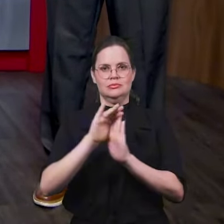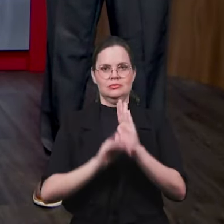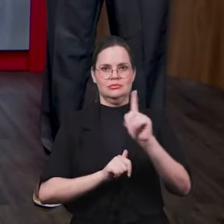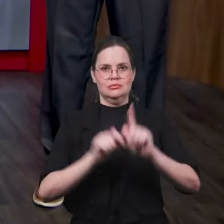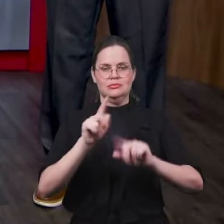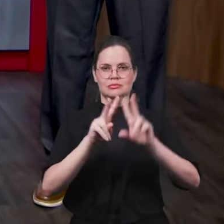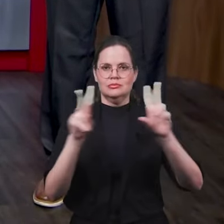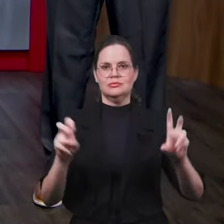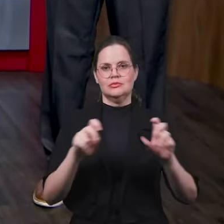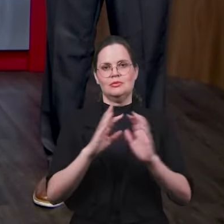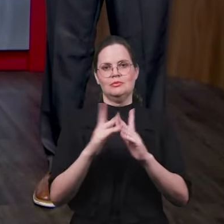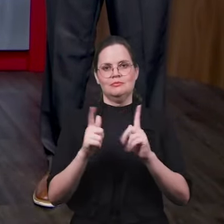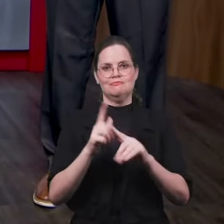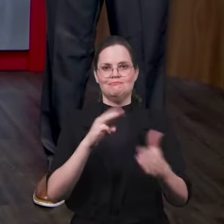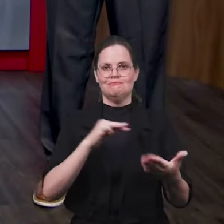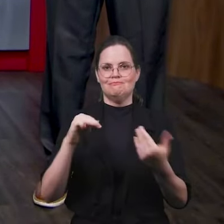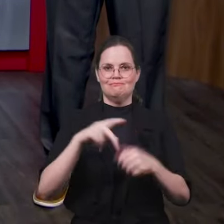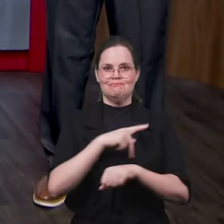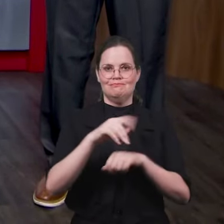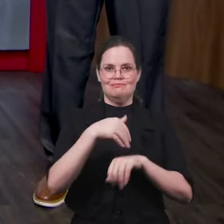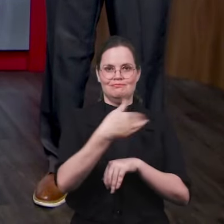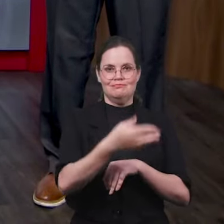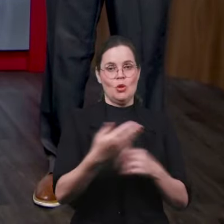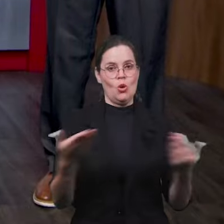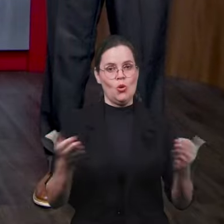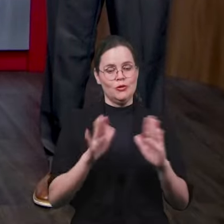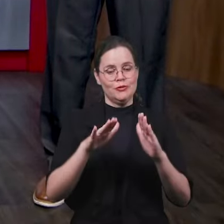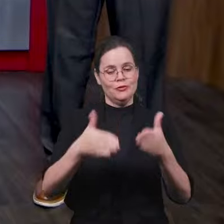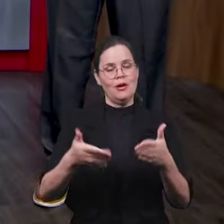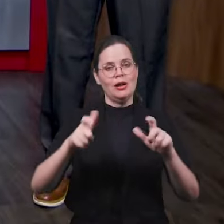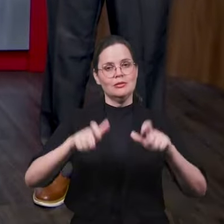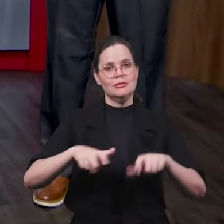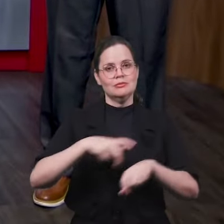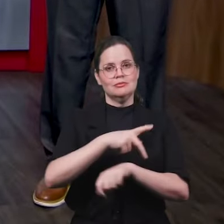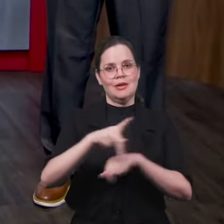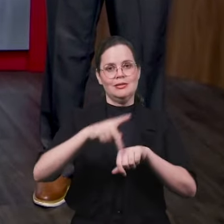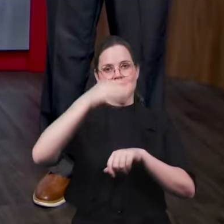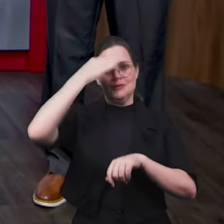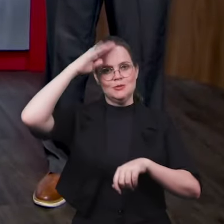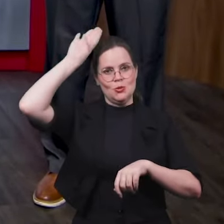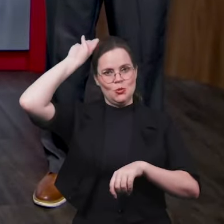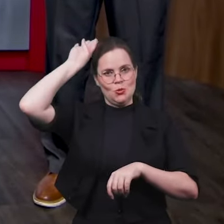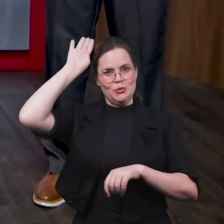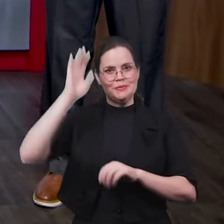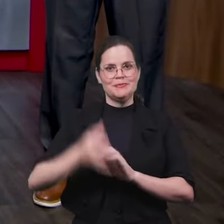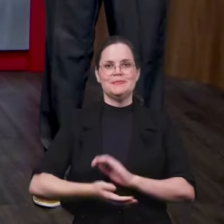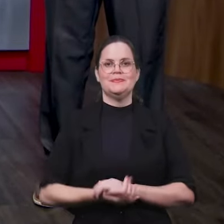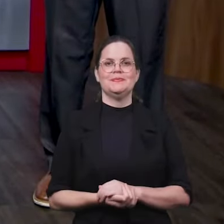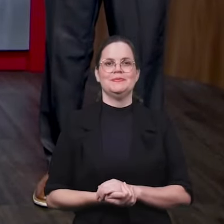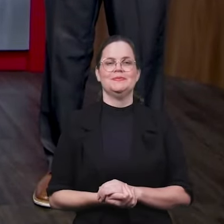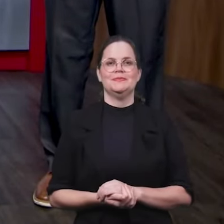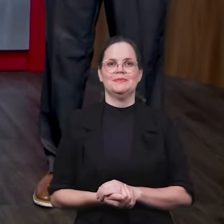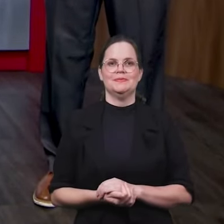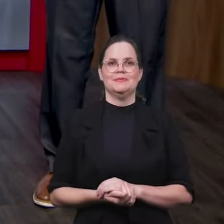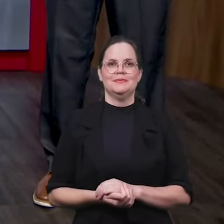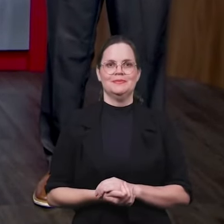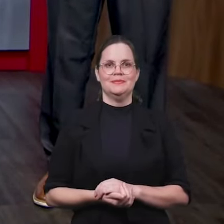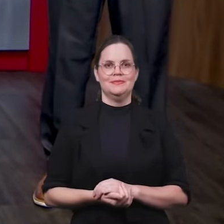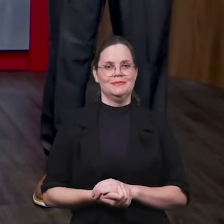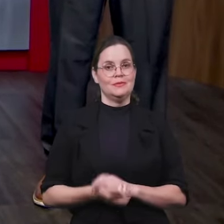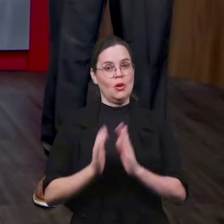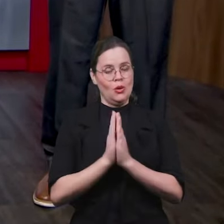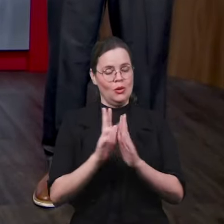um programa sobre a obra no exterior. Especificamente hoje, a obra do Espírito Santo em